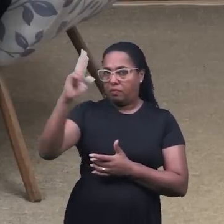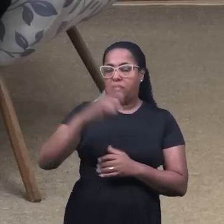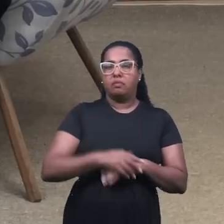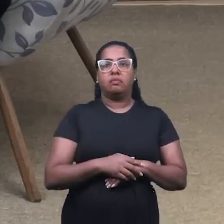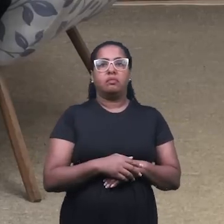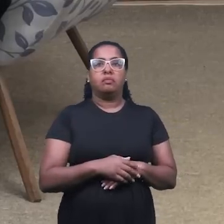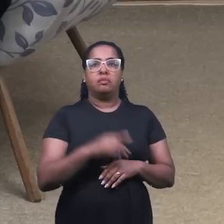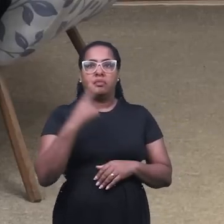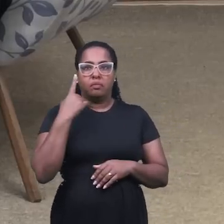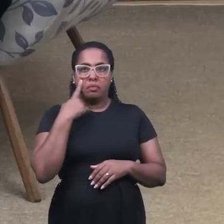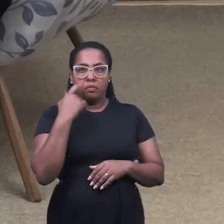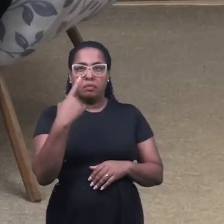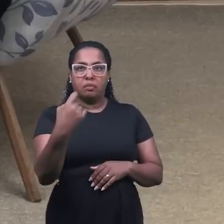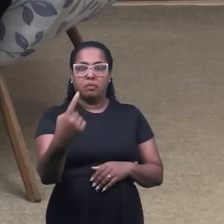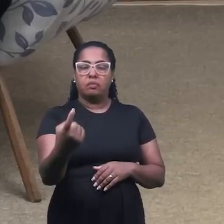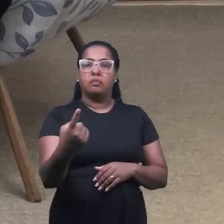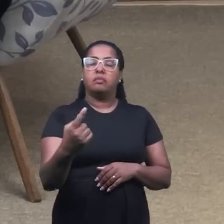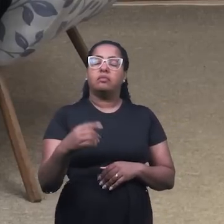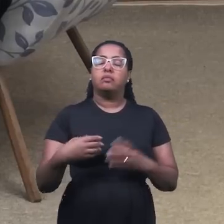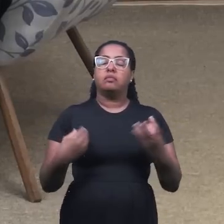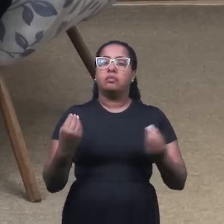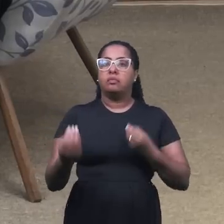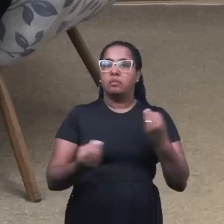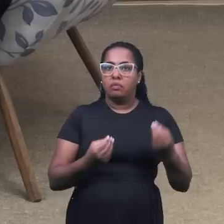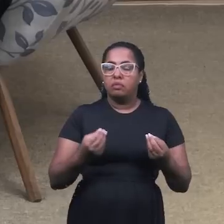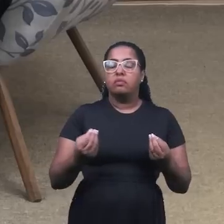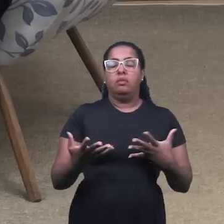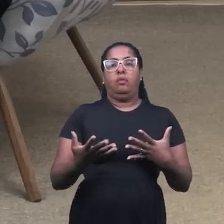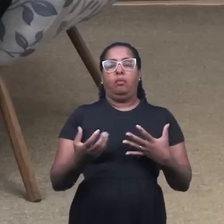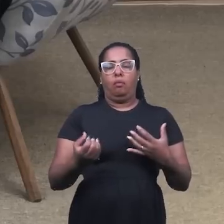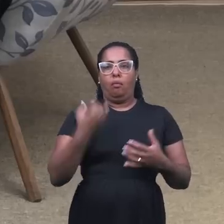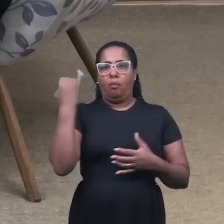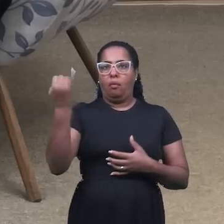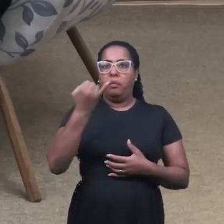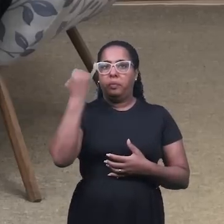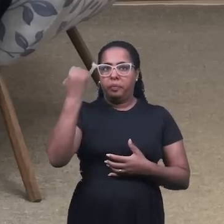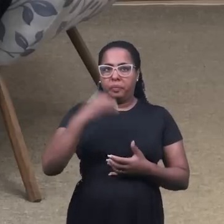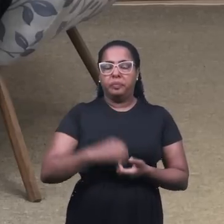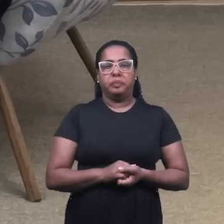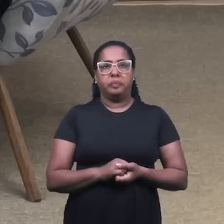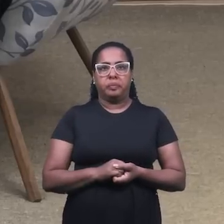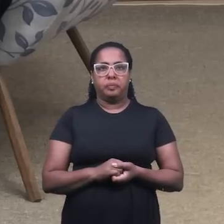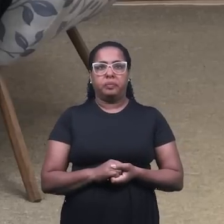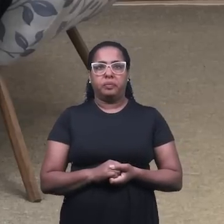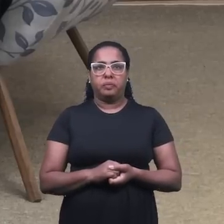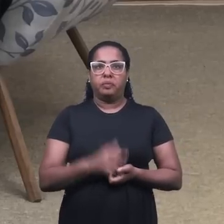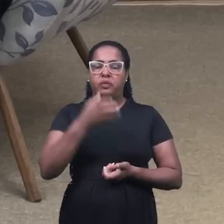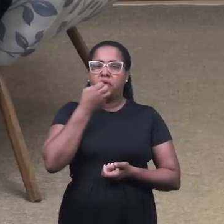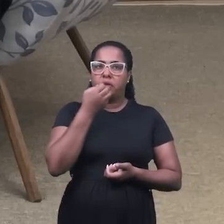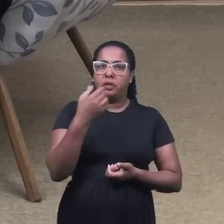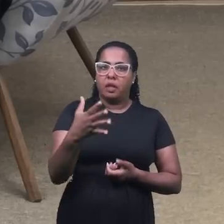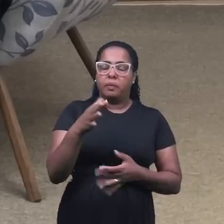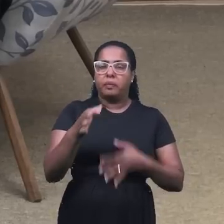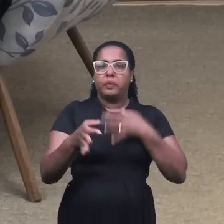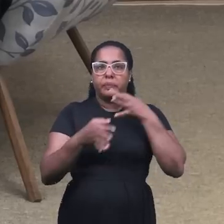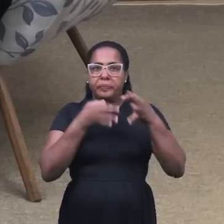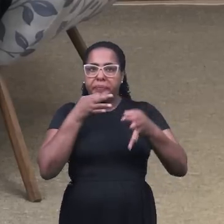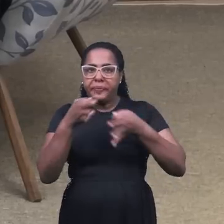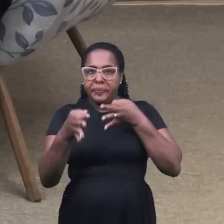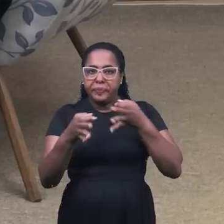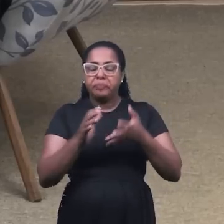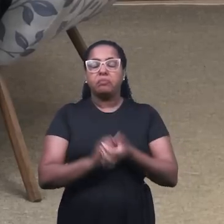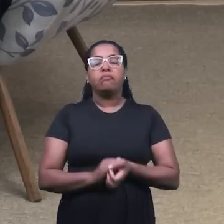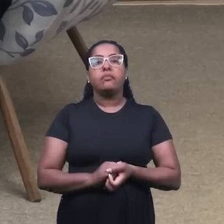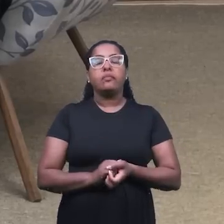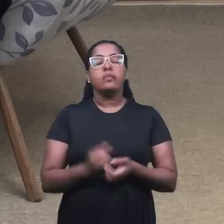interessante pontuar a necessidade da Igreja é perceber e saber disso. É muito bom o seu comentário e uma